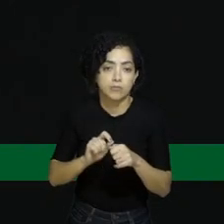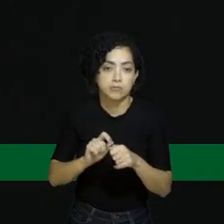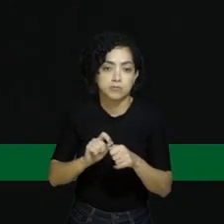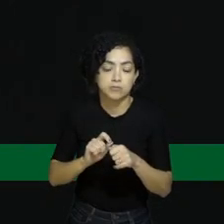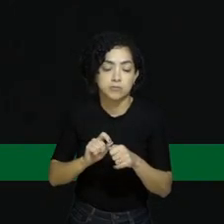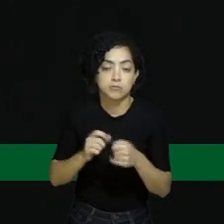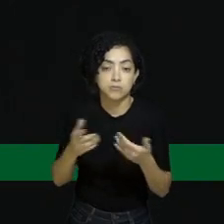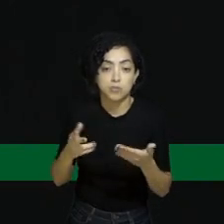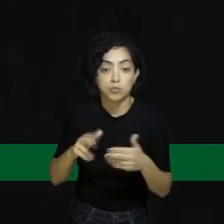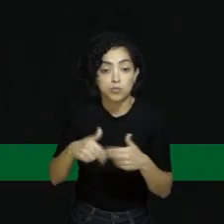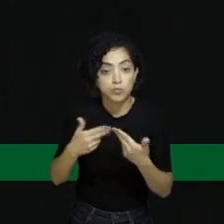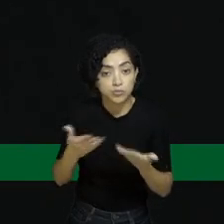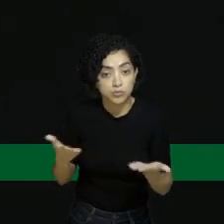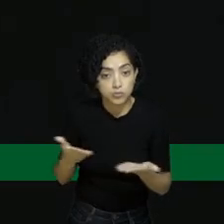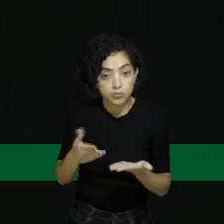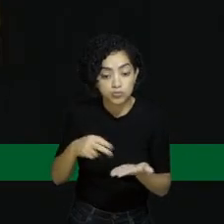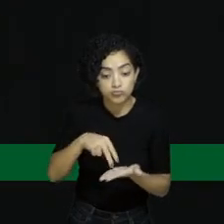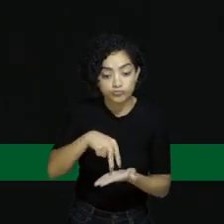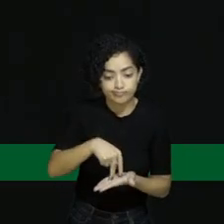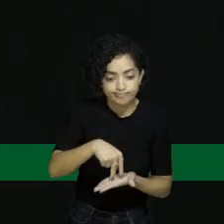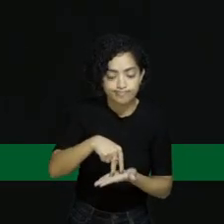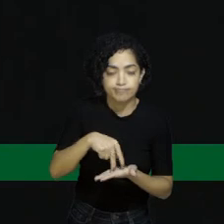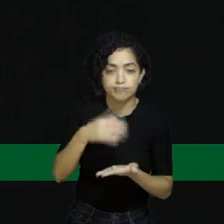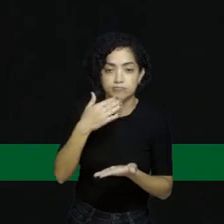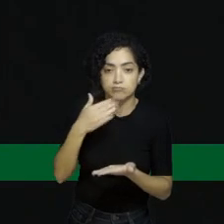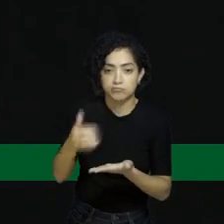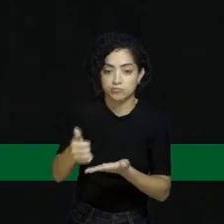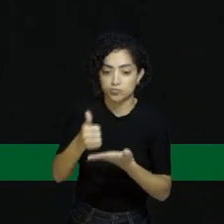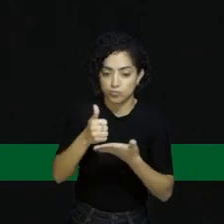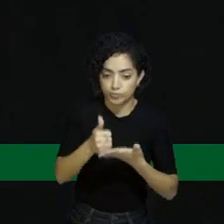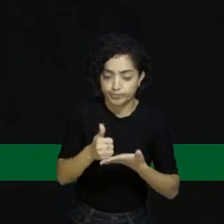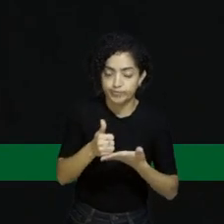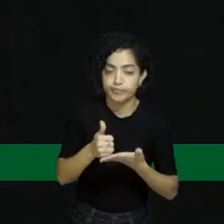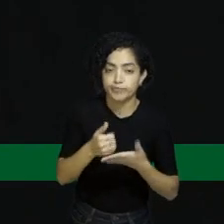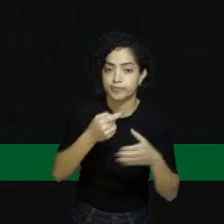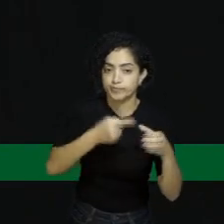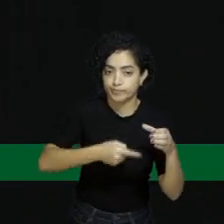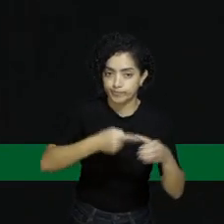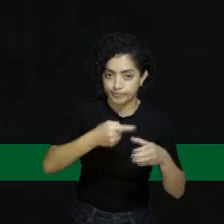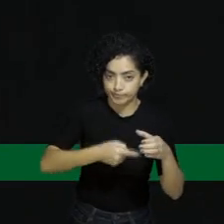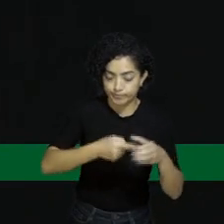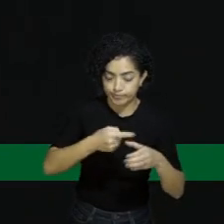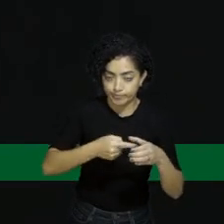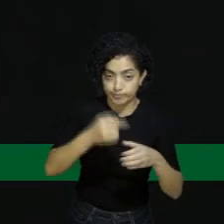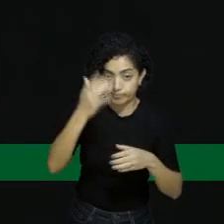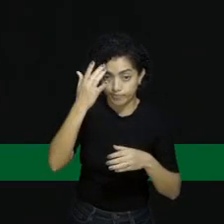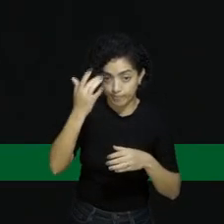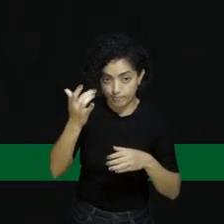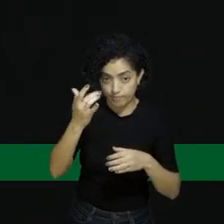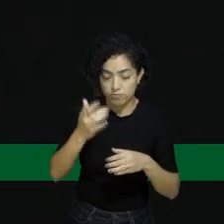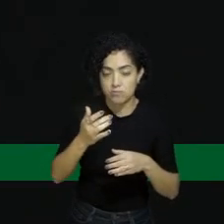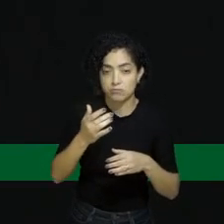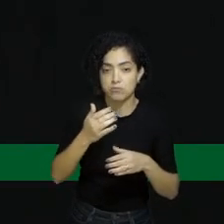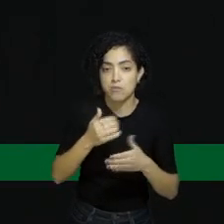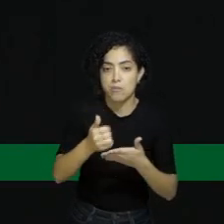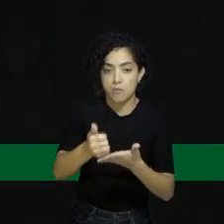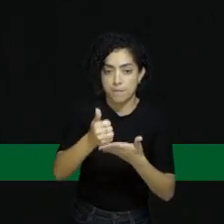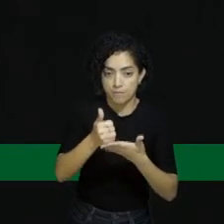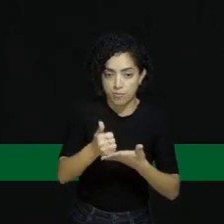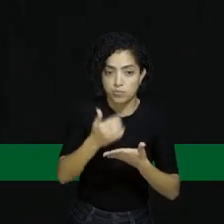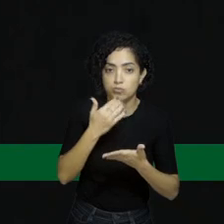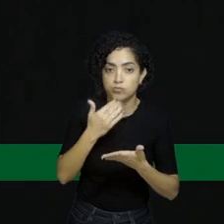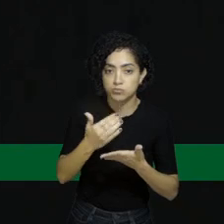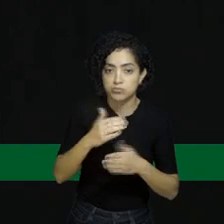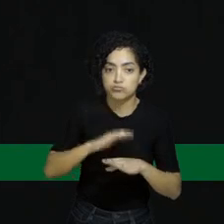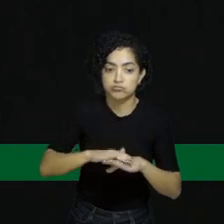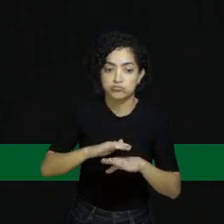venho aqui pedir o apoio da Comissão de Agricultura para que amanhã apoie um requerimento de nossa autoria,